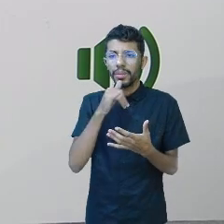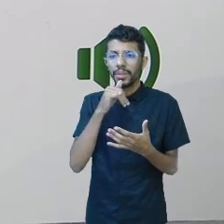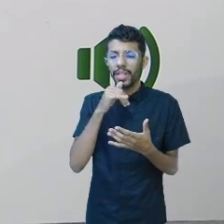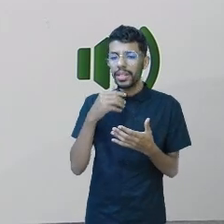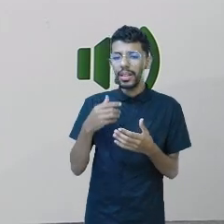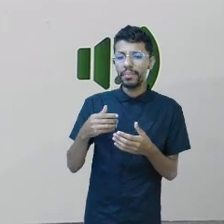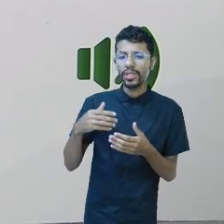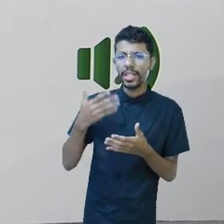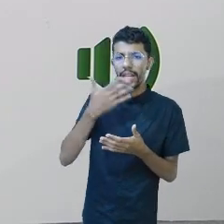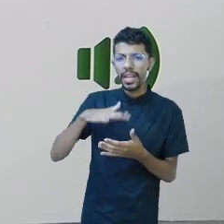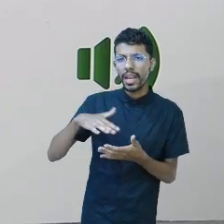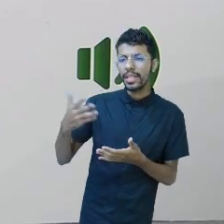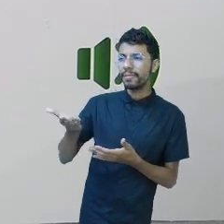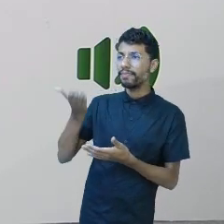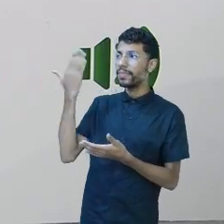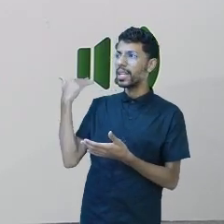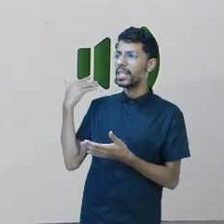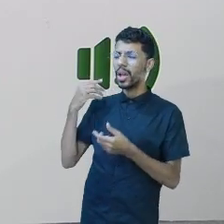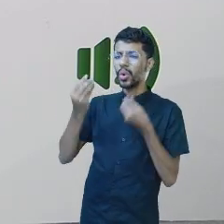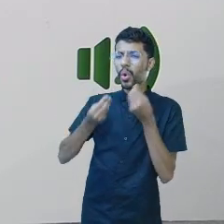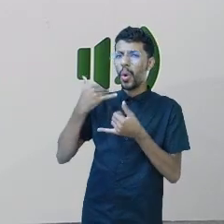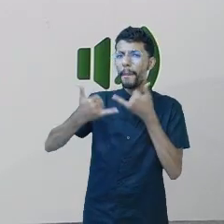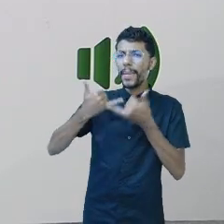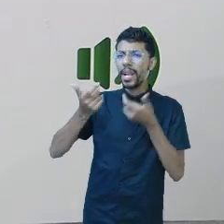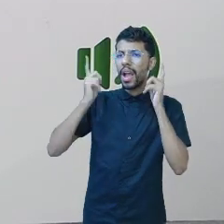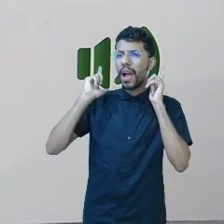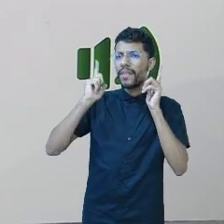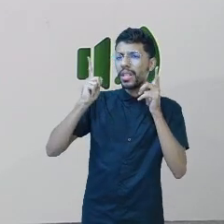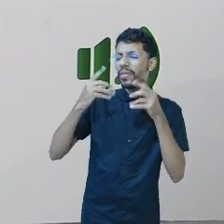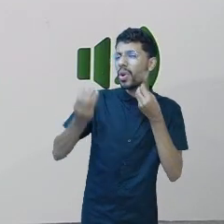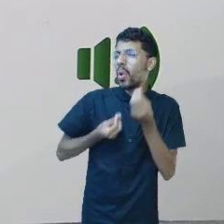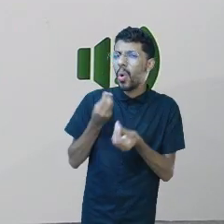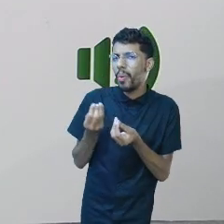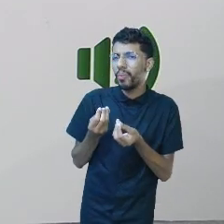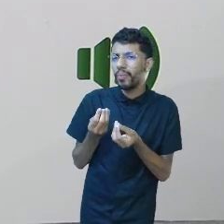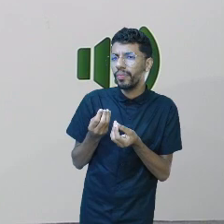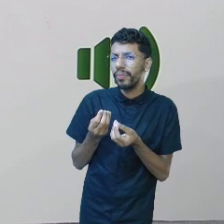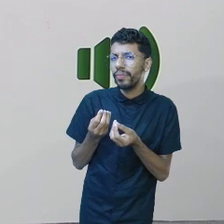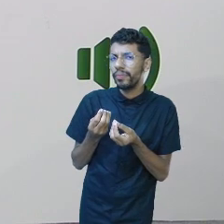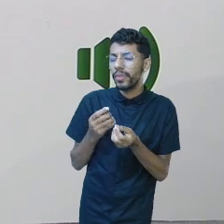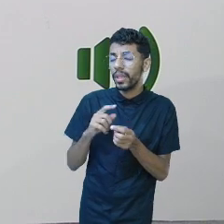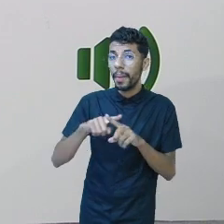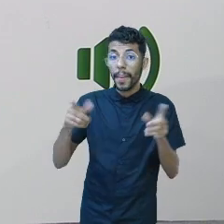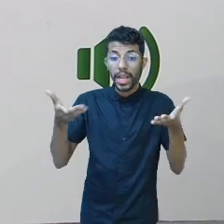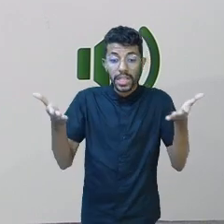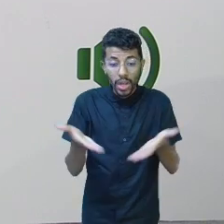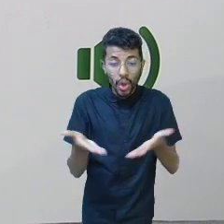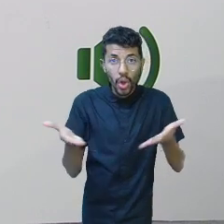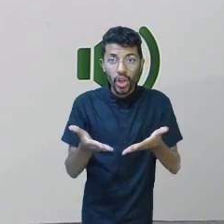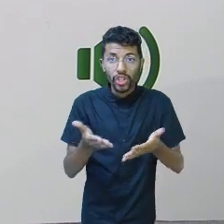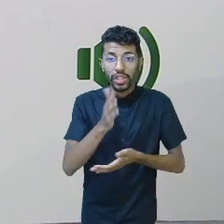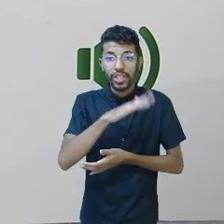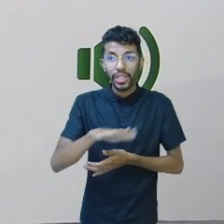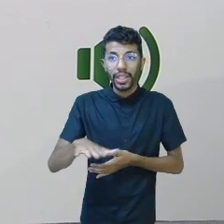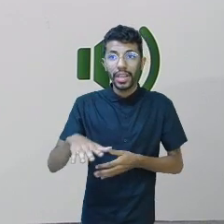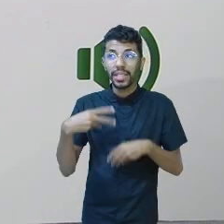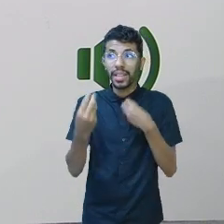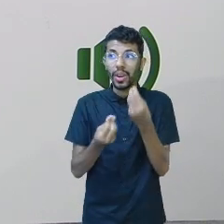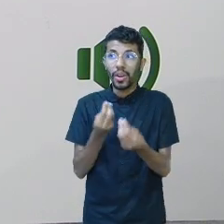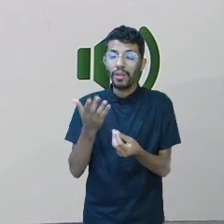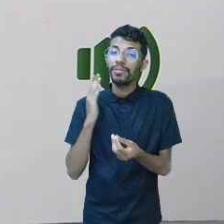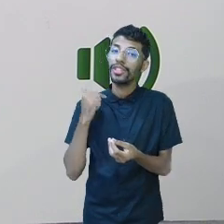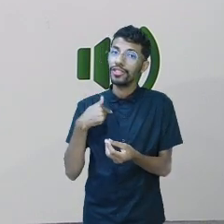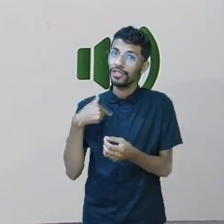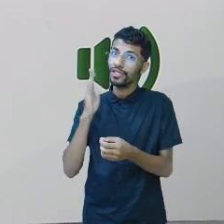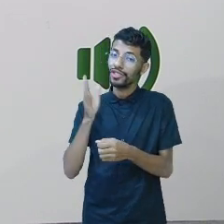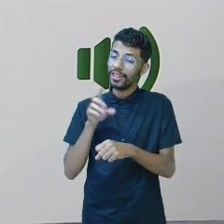seus avós, dos seus pais, como é que elas brincavam, como é que elas se divertiam? E hoje? Acabei dando uma dica para vocês, não